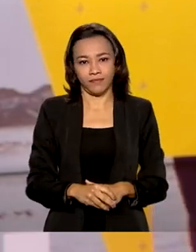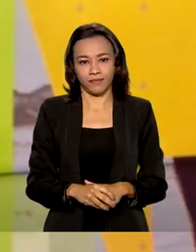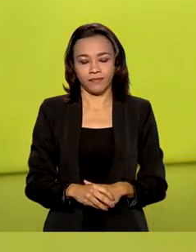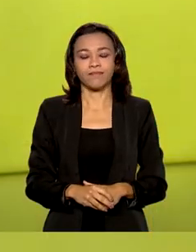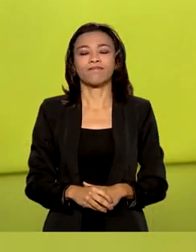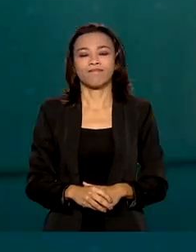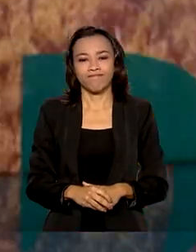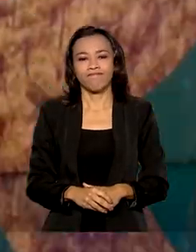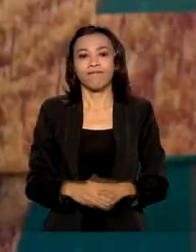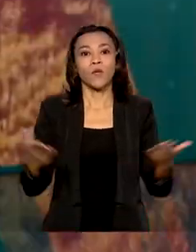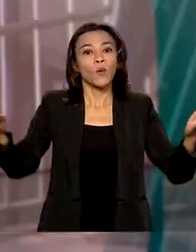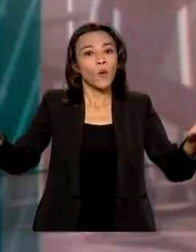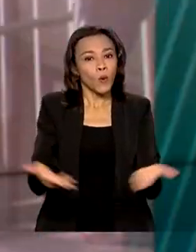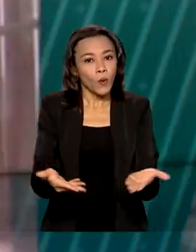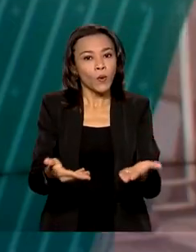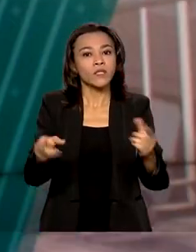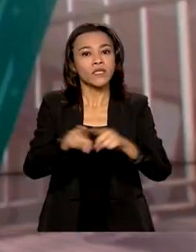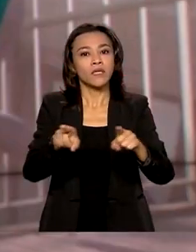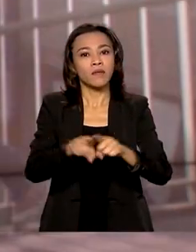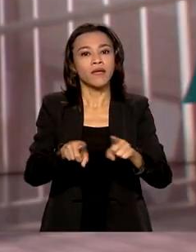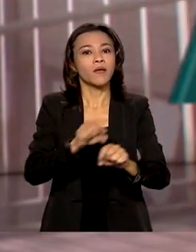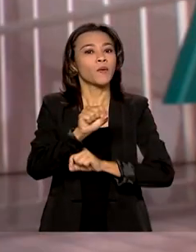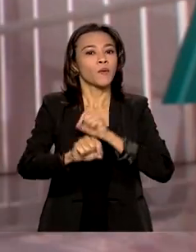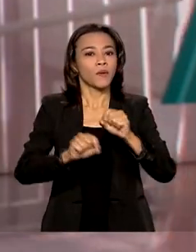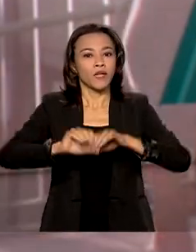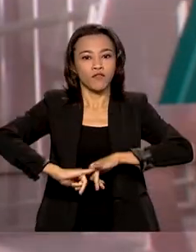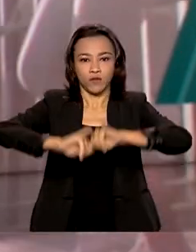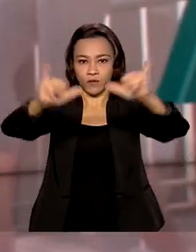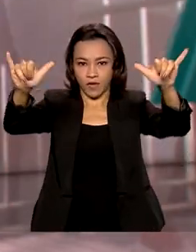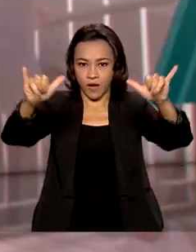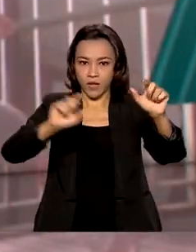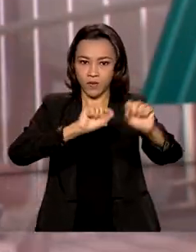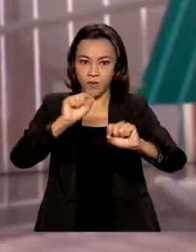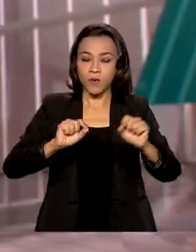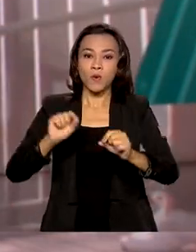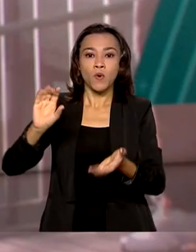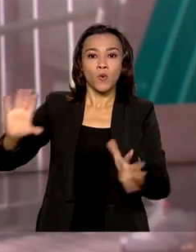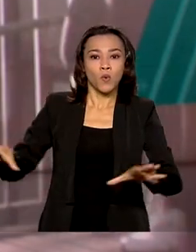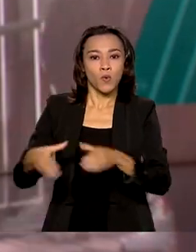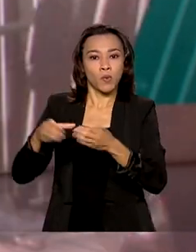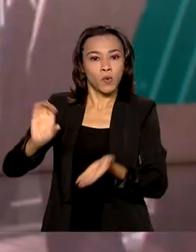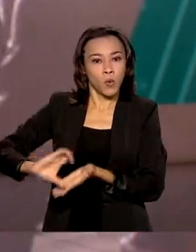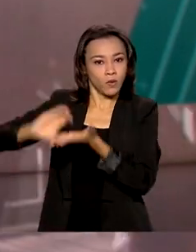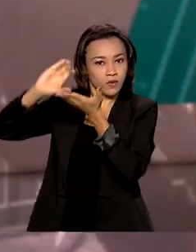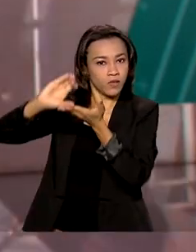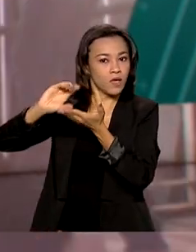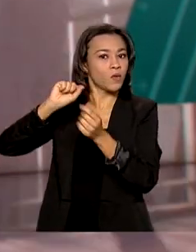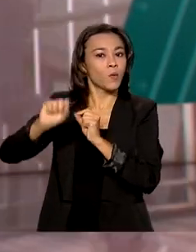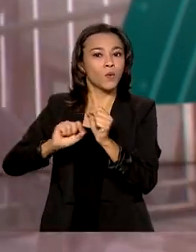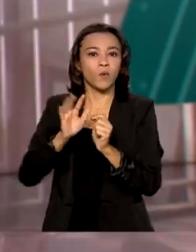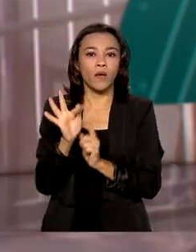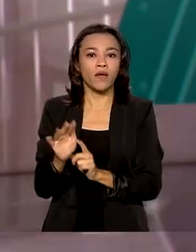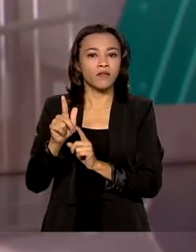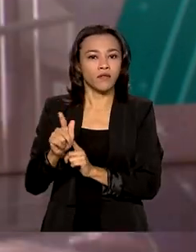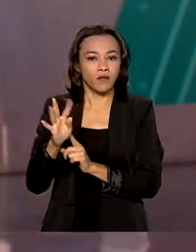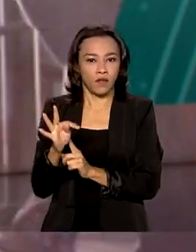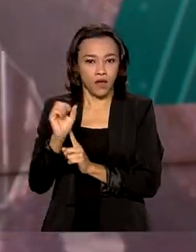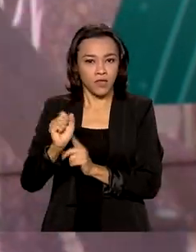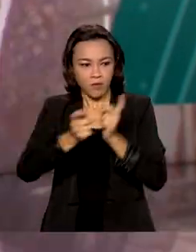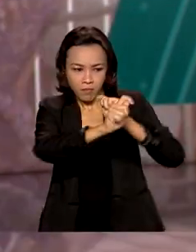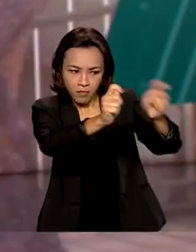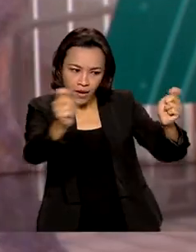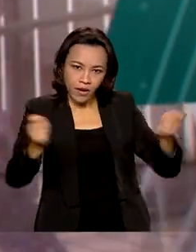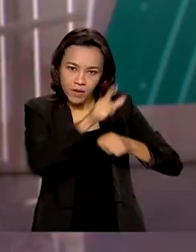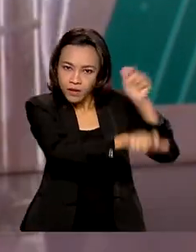ah e também saiu hoje no Diário Oficial da União a decisão do conselho curador do FGTS sobre o pagamento aos Trabalhadores